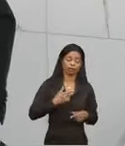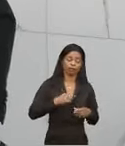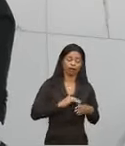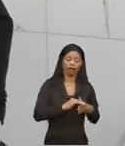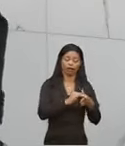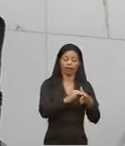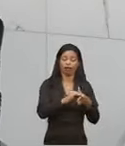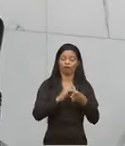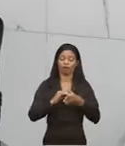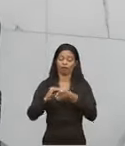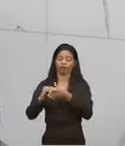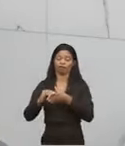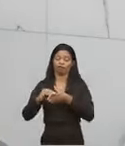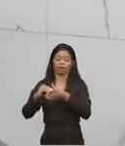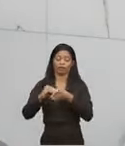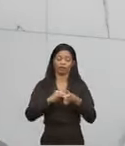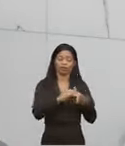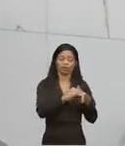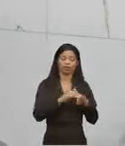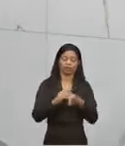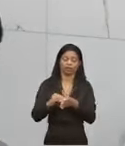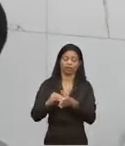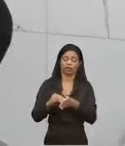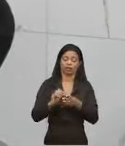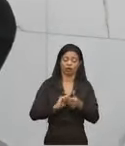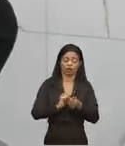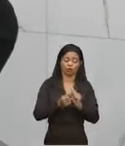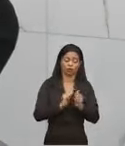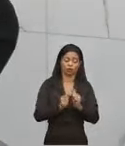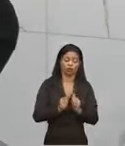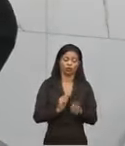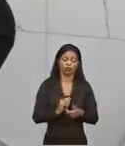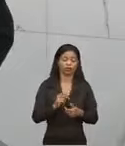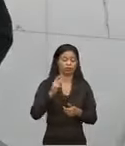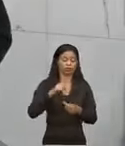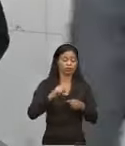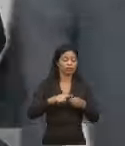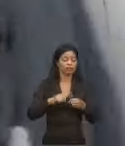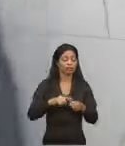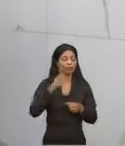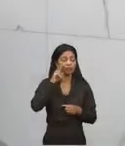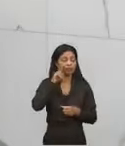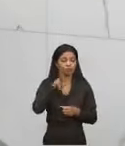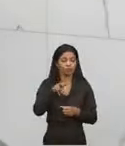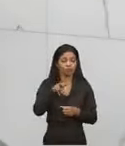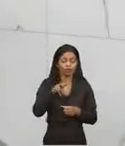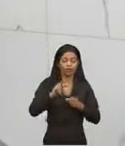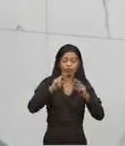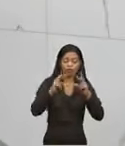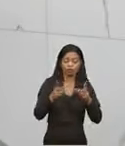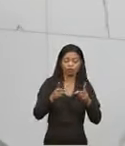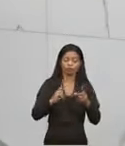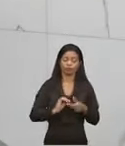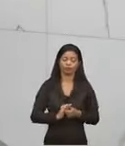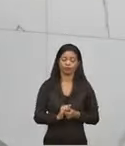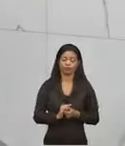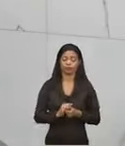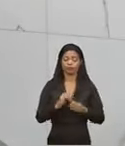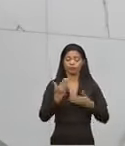para todos os quatro cantos da nossa cidade, Maturino, Priscila, e vendo a diferença. E aí, meu amigo